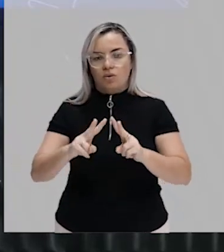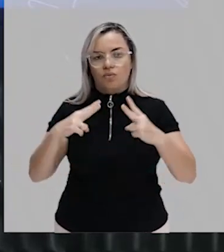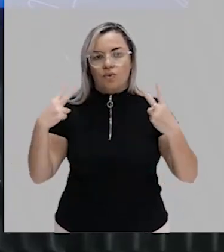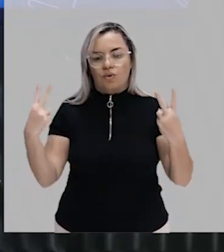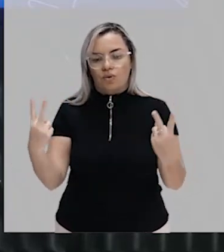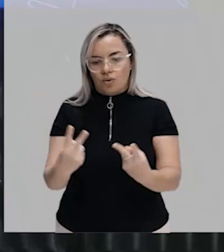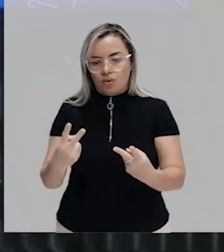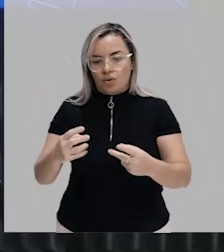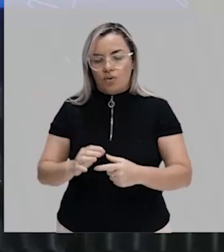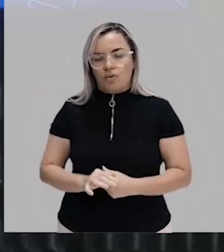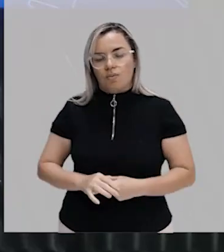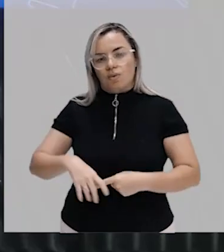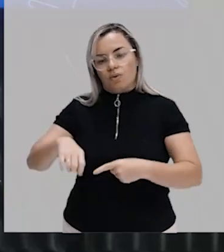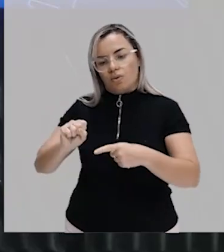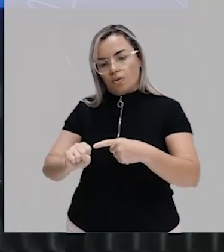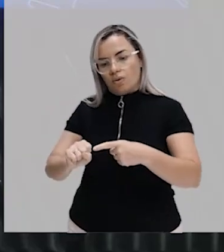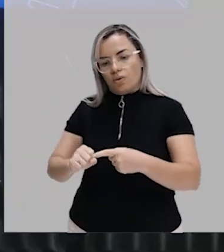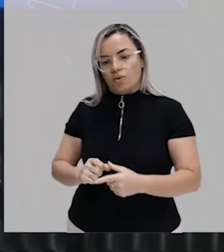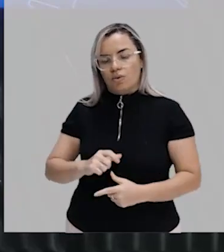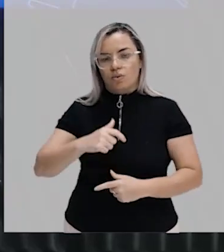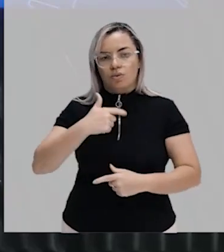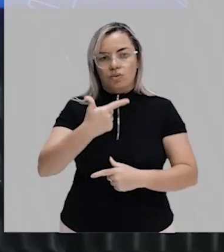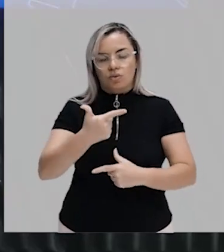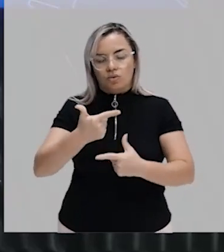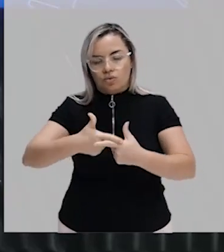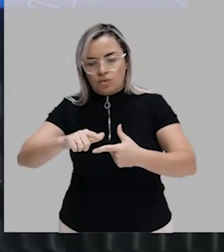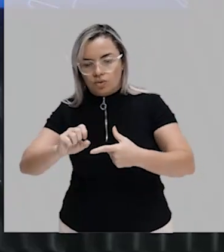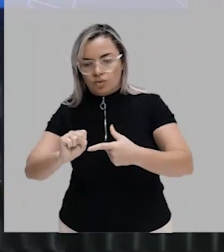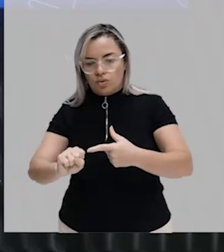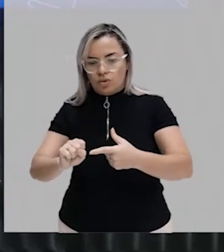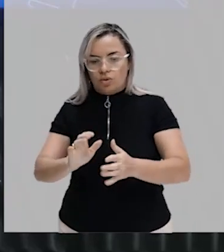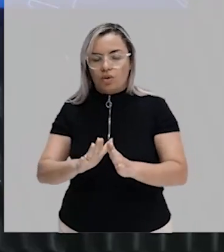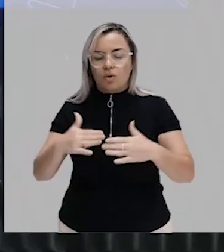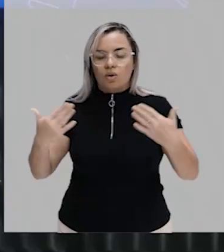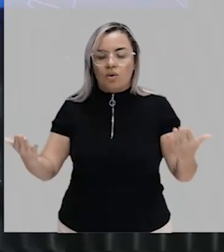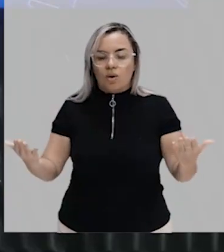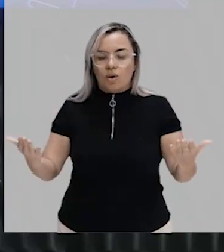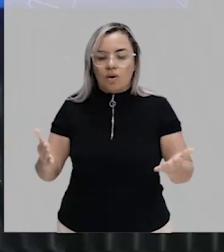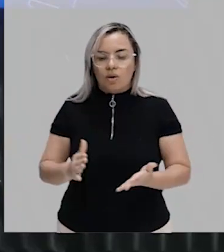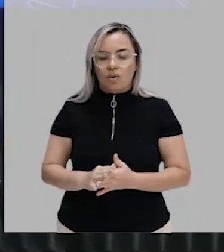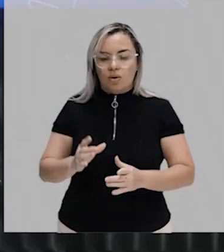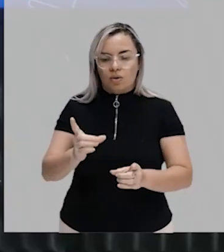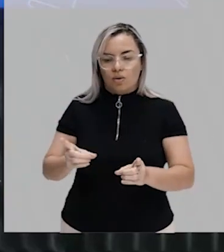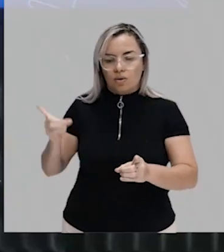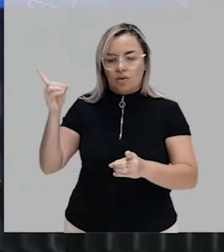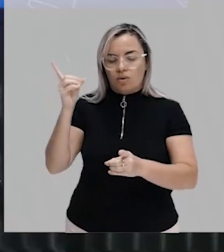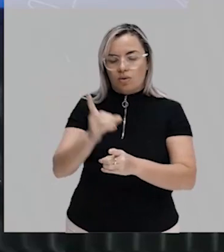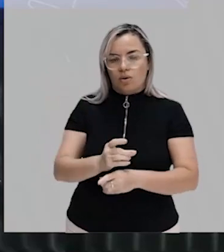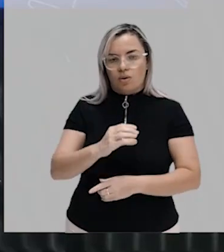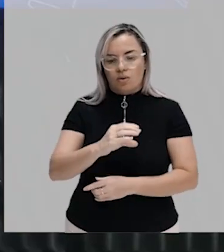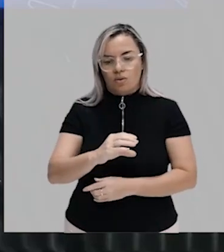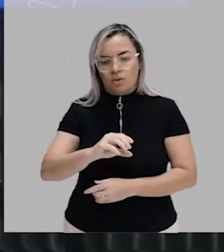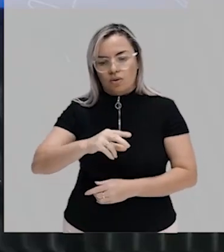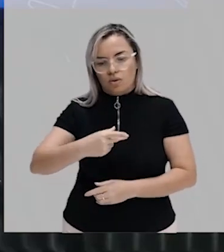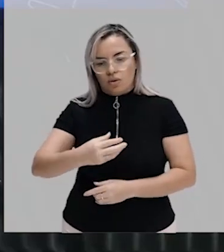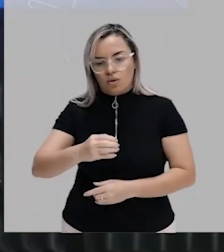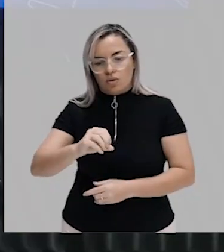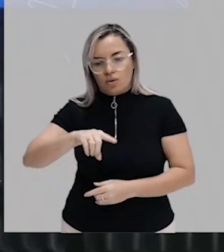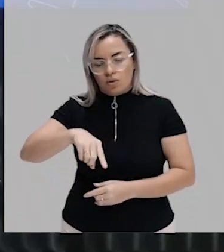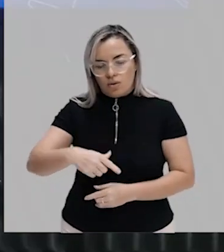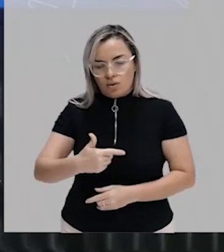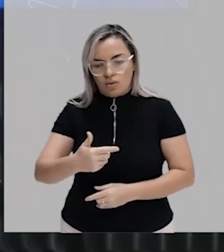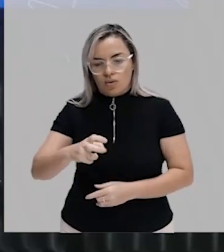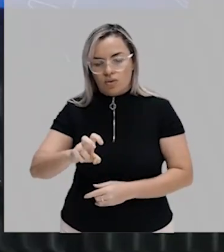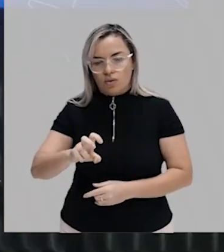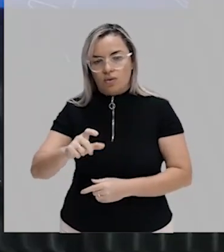litros. Então, 2 dividido por 8. 2 dividido por 8, turminha, 0,25. Pronto. Se você